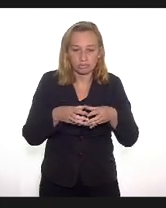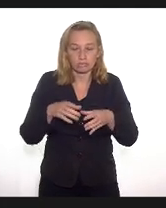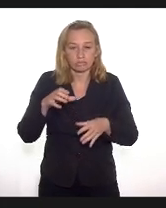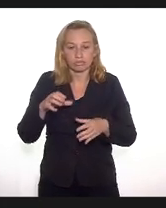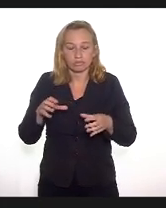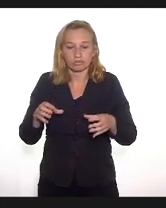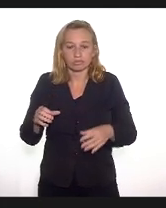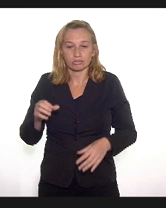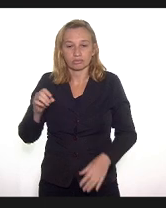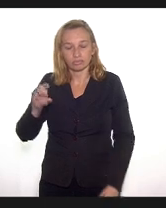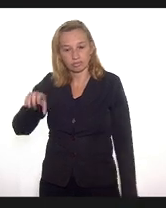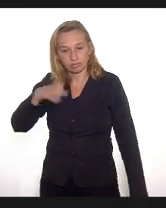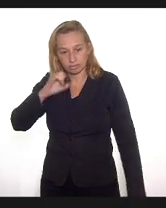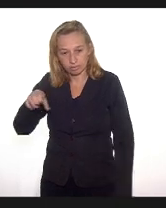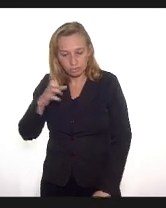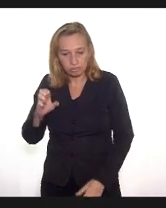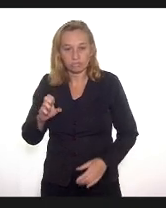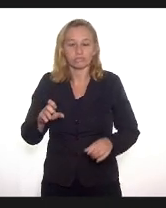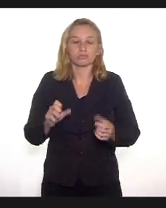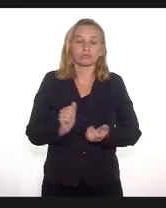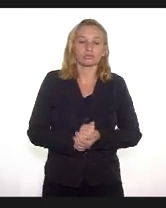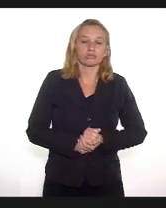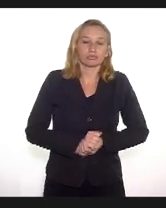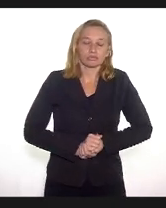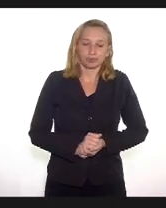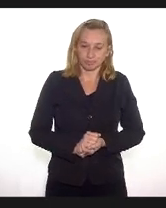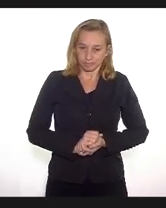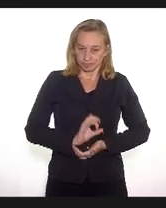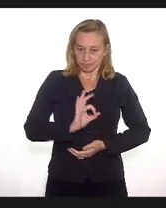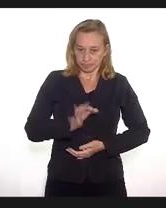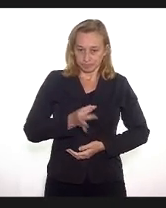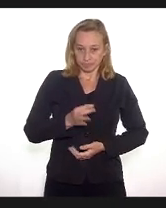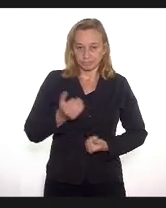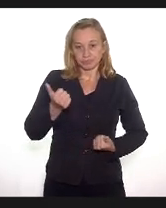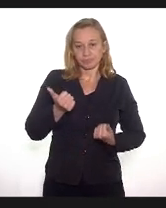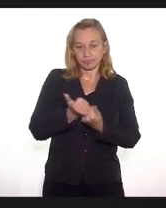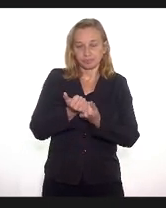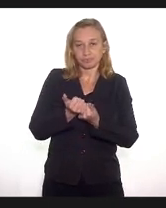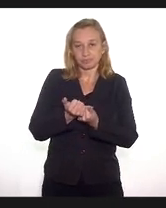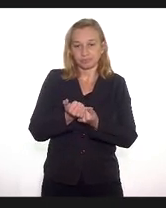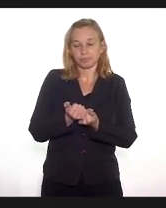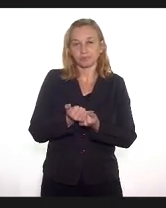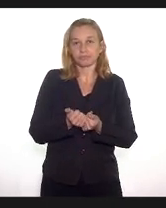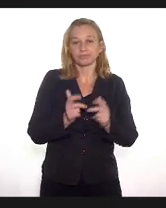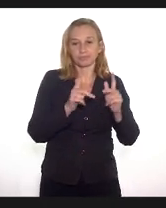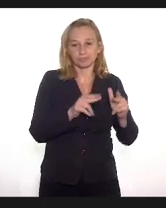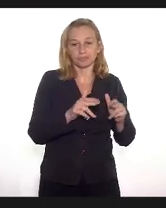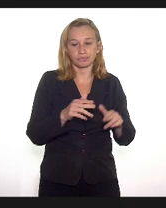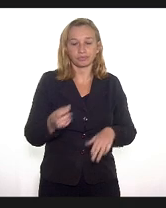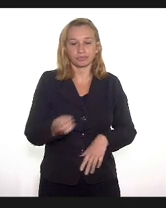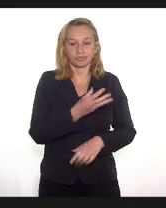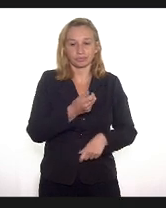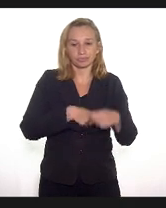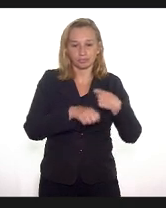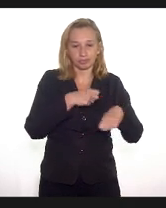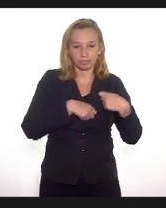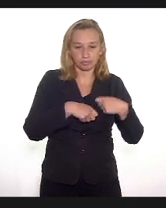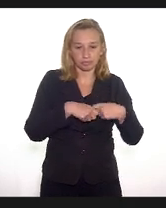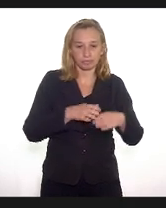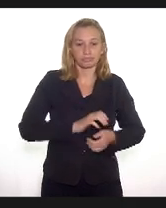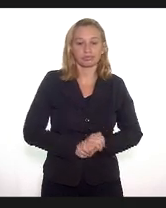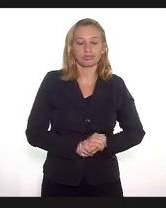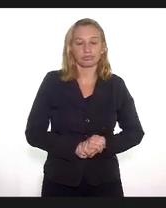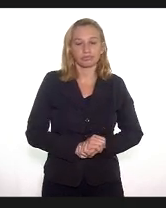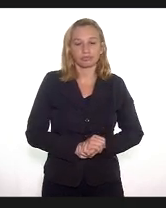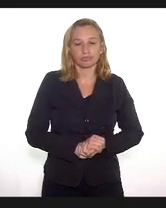e que têm sido efetivamente parceiros, assim como a nova gestão que se aproxima e